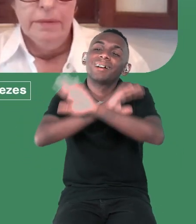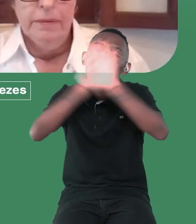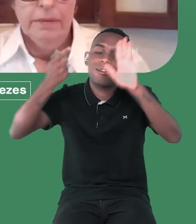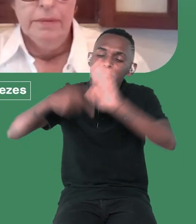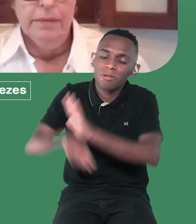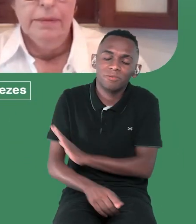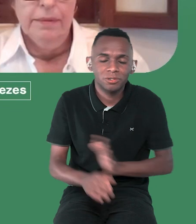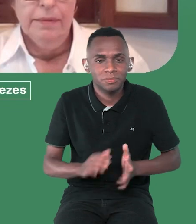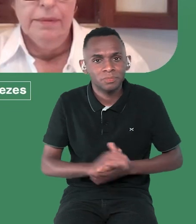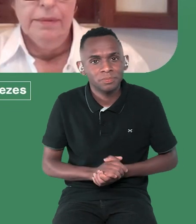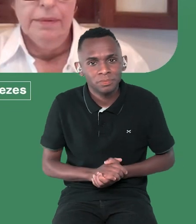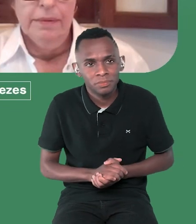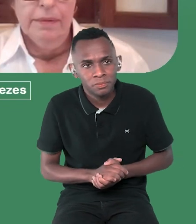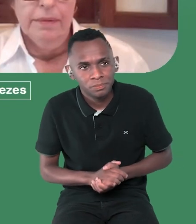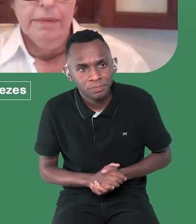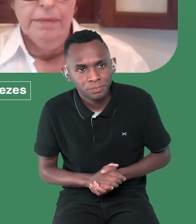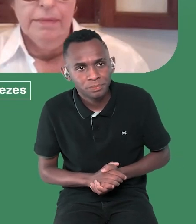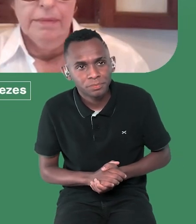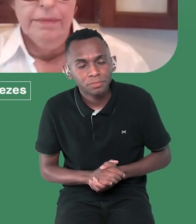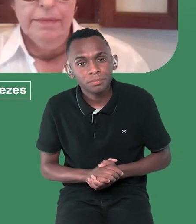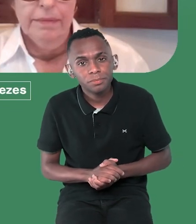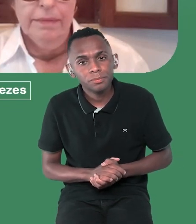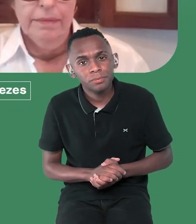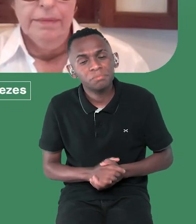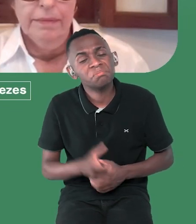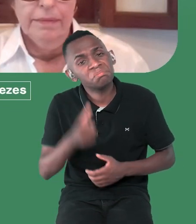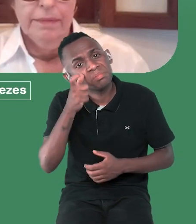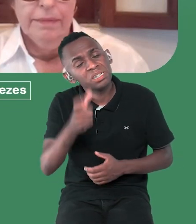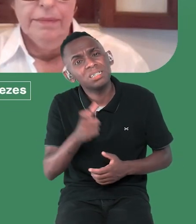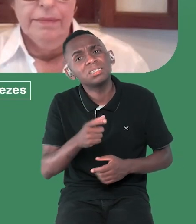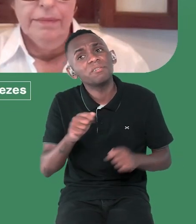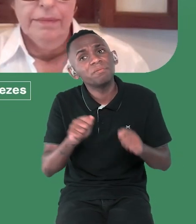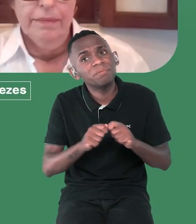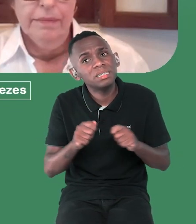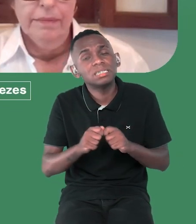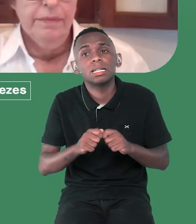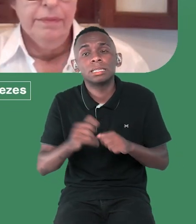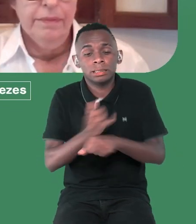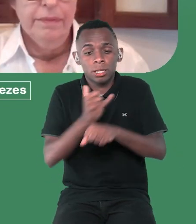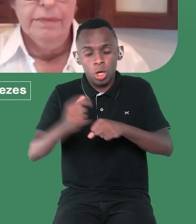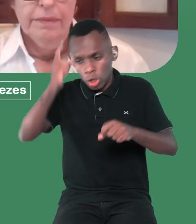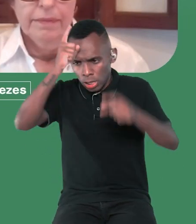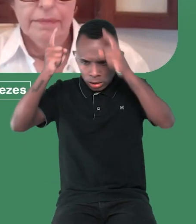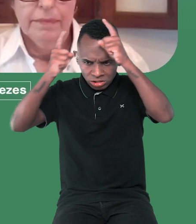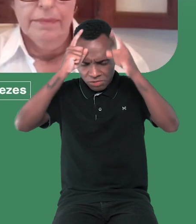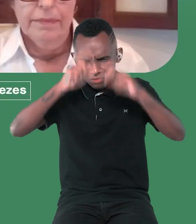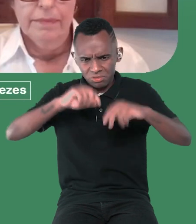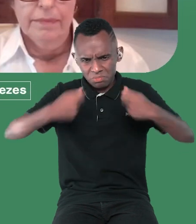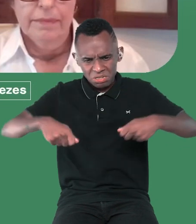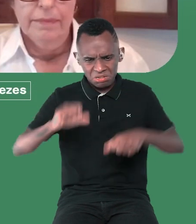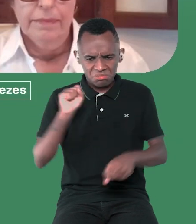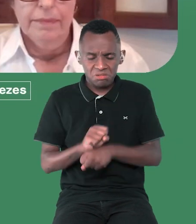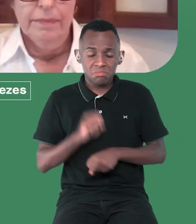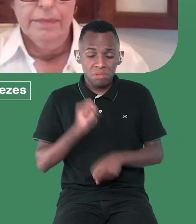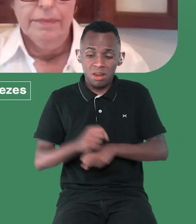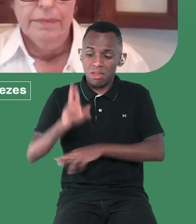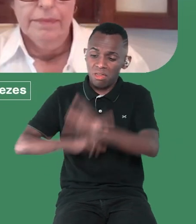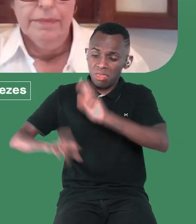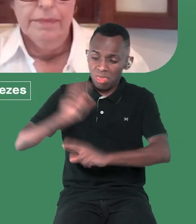Isso é interessante, né? Você fazer de forma criativa mesmo, sem esperar esse retorno todo,